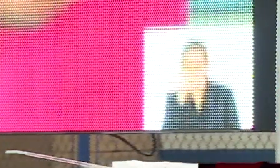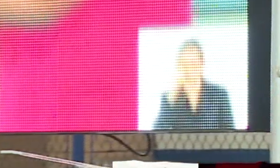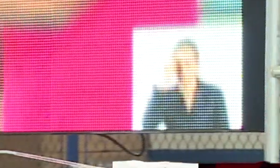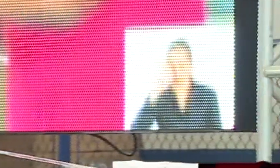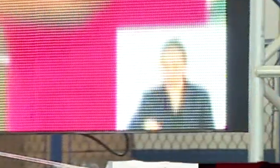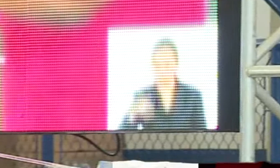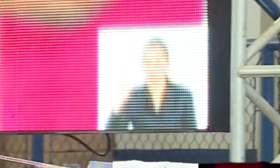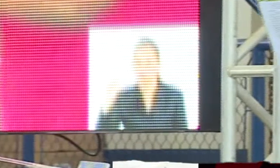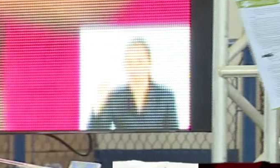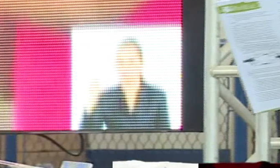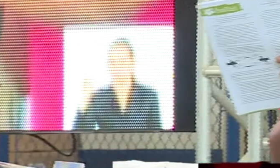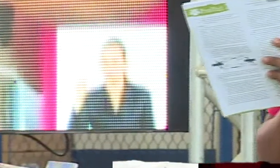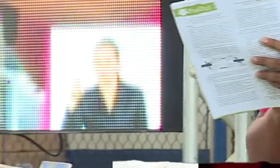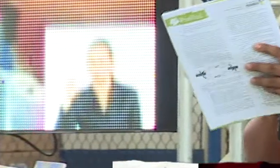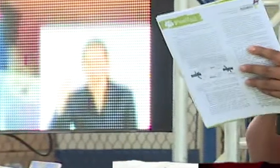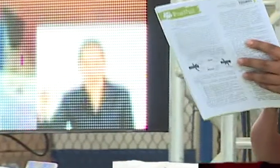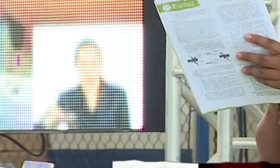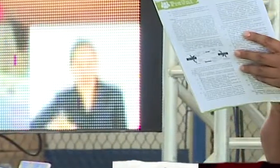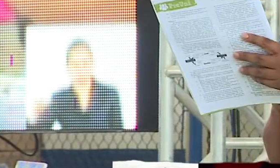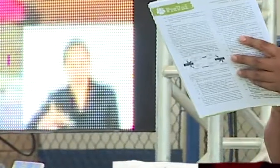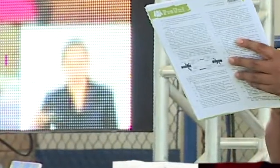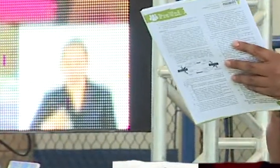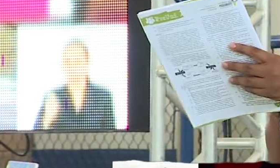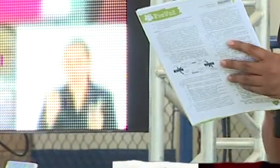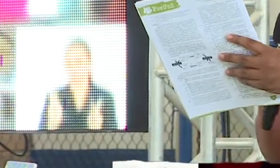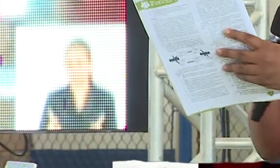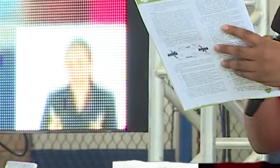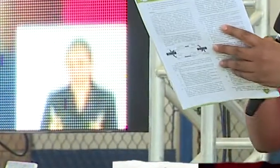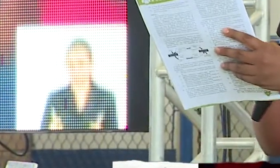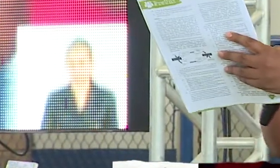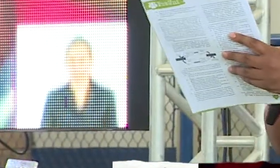a temperatura de uma reação, ocorre uma